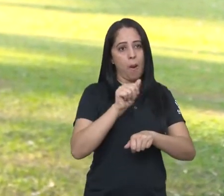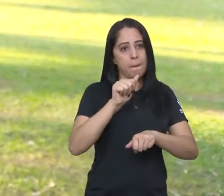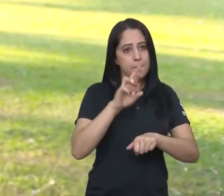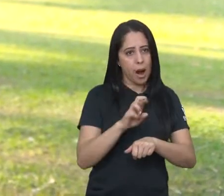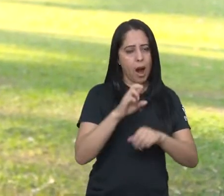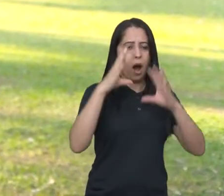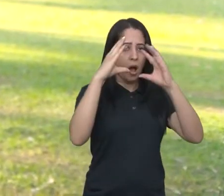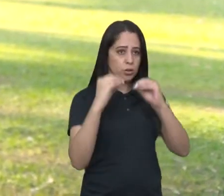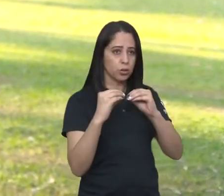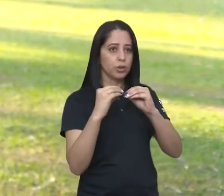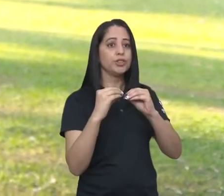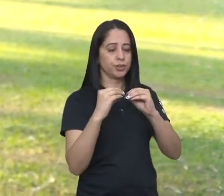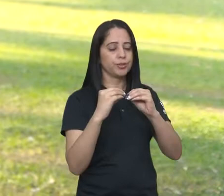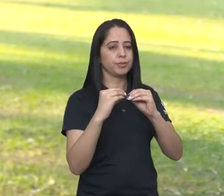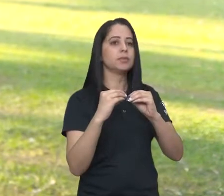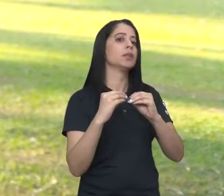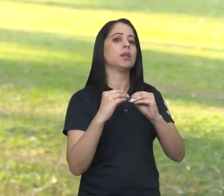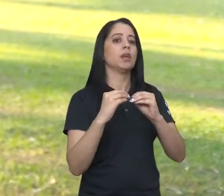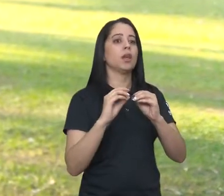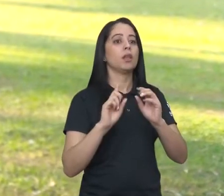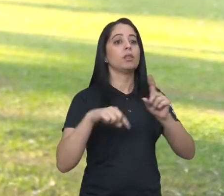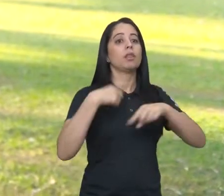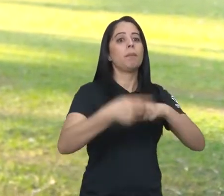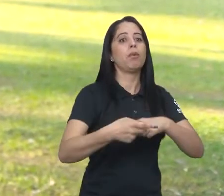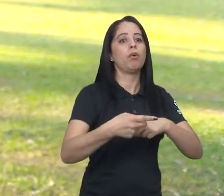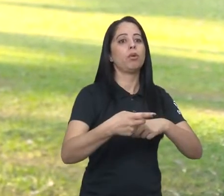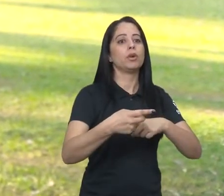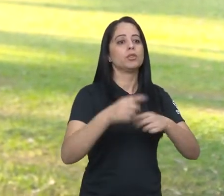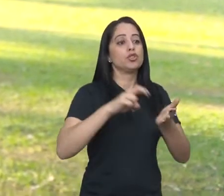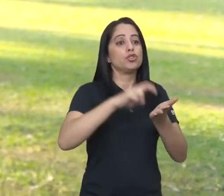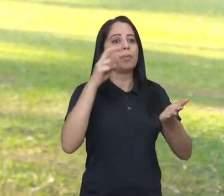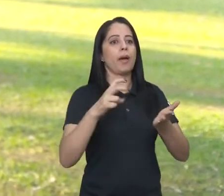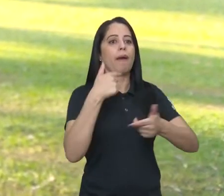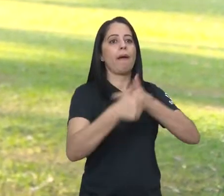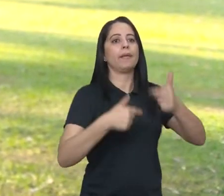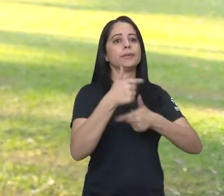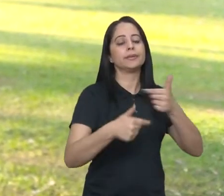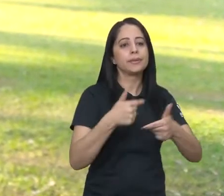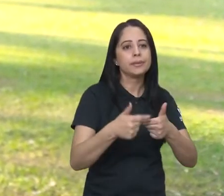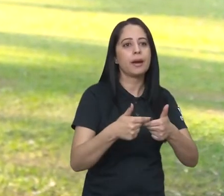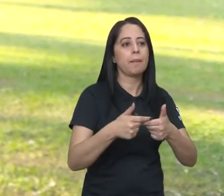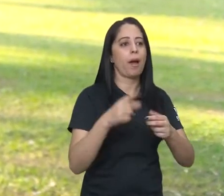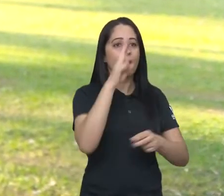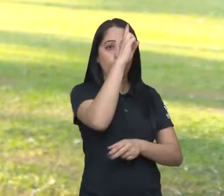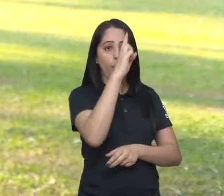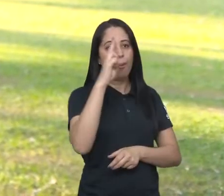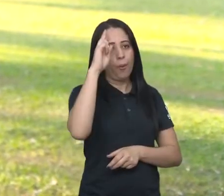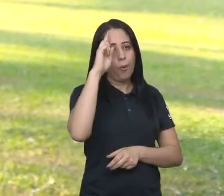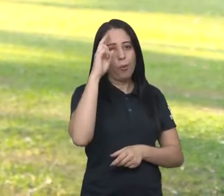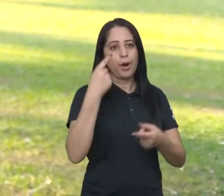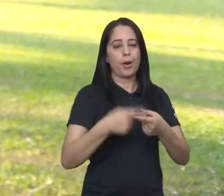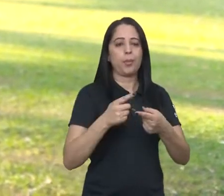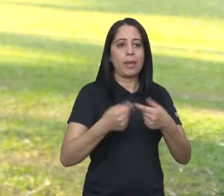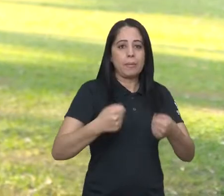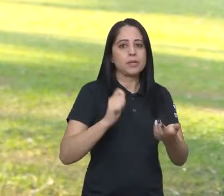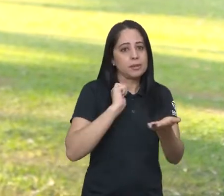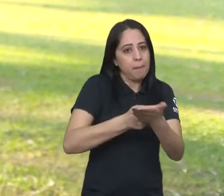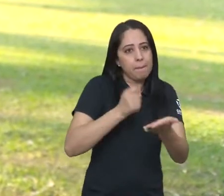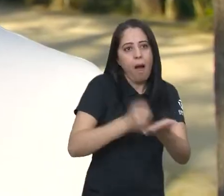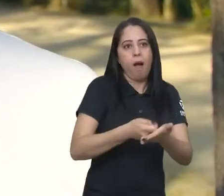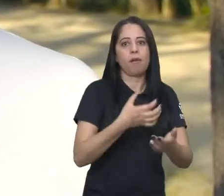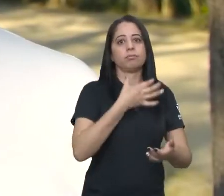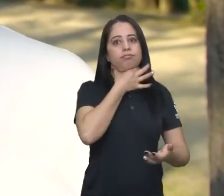bar durante a noite, das 4 da meia-noite, 1 hora da manhã. E durante o dia eu faço Uber para complementar a renda, porque senão não bate as contas no final do